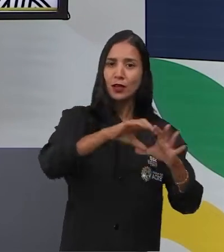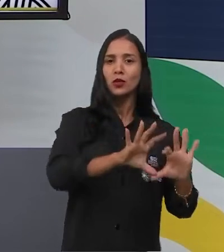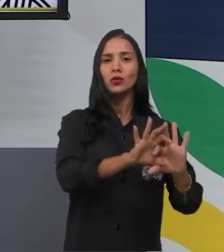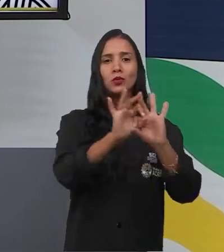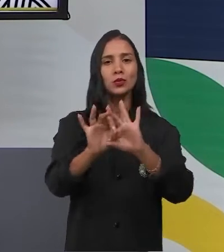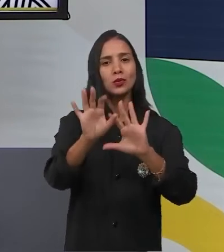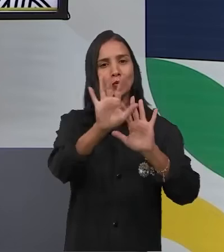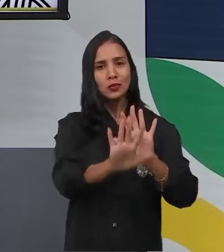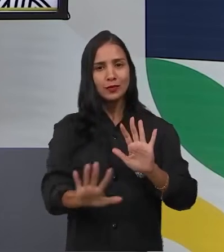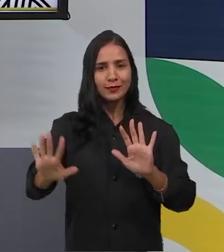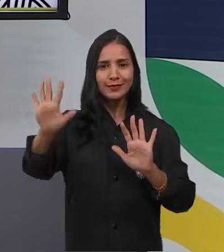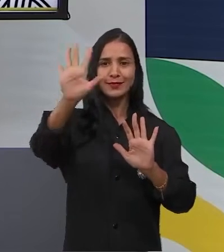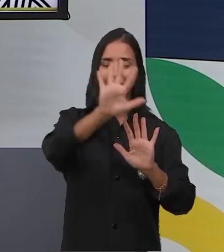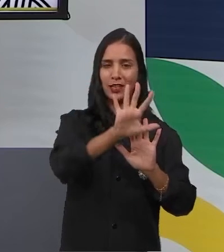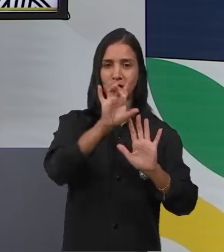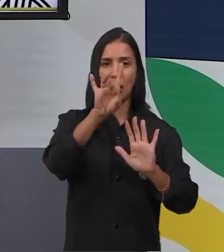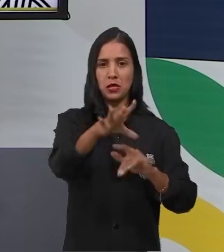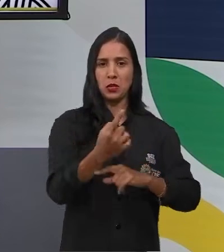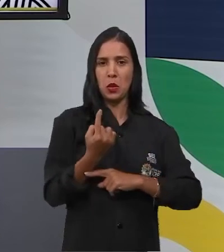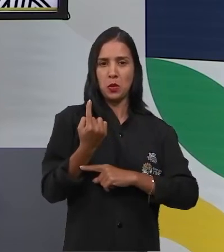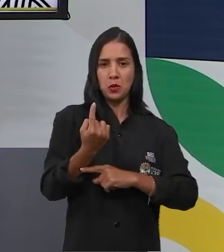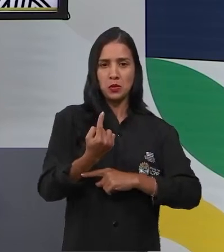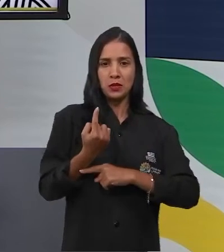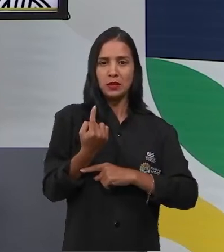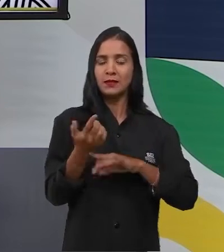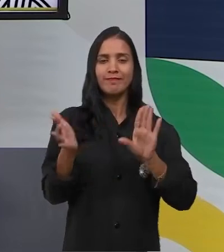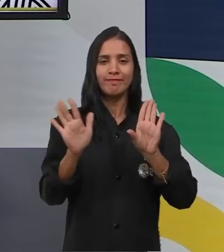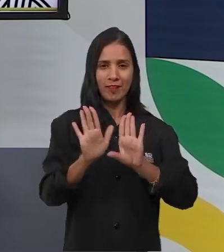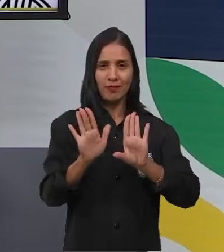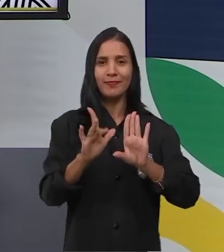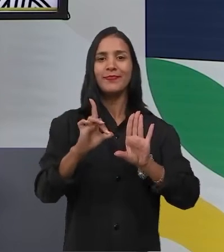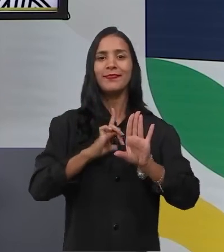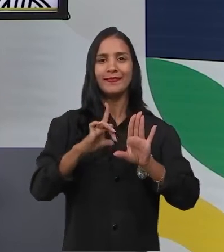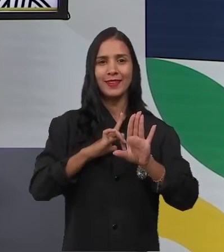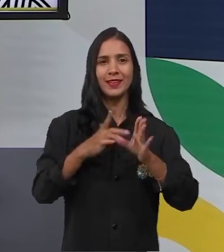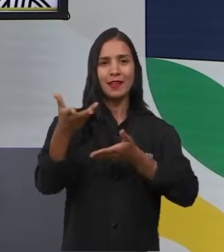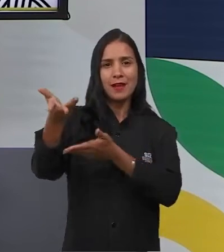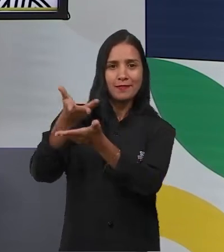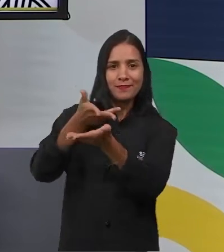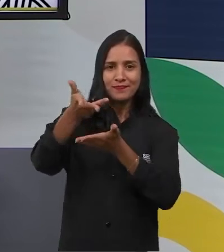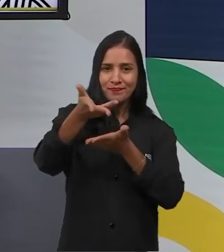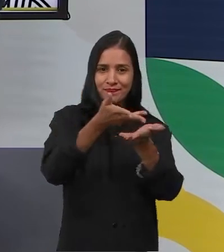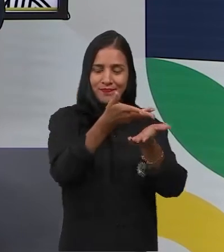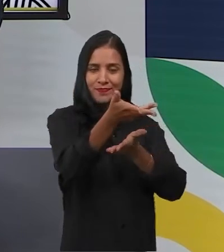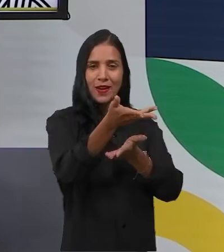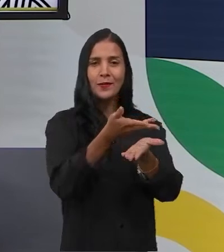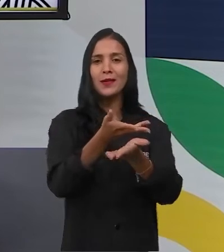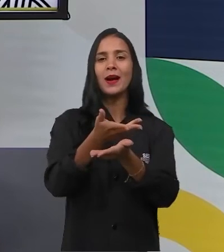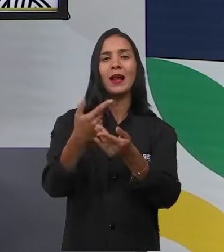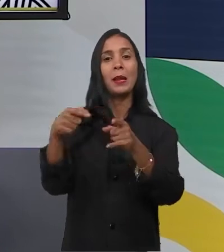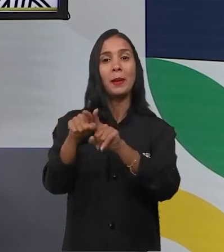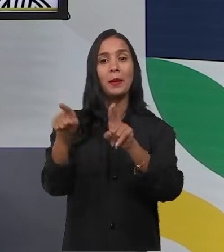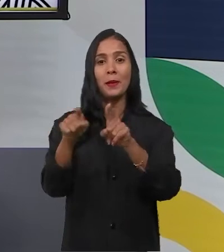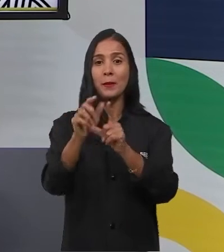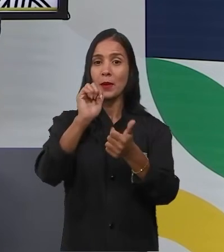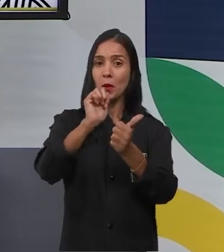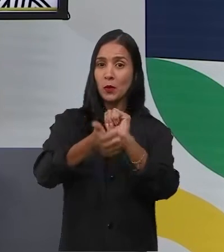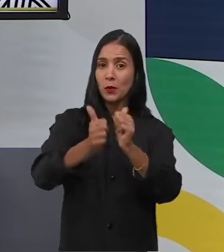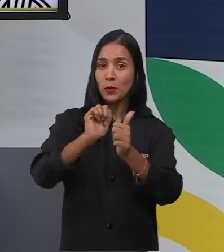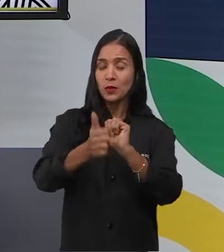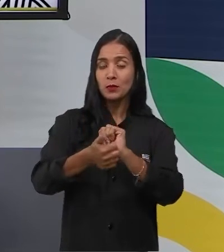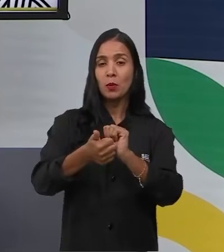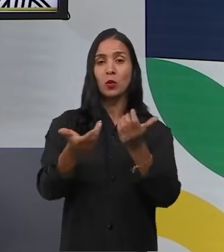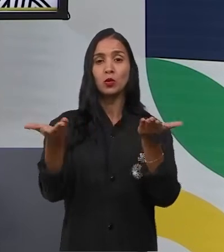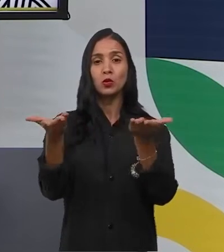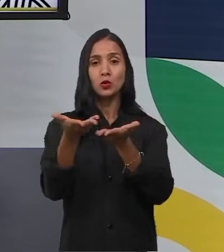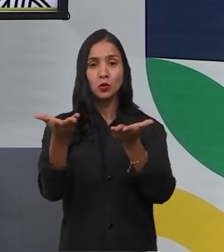nacional que ela recebe as influências das práticas coletivas nacionais mais comuns, por exemplo, o